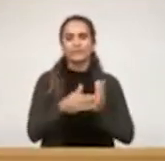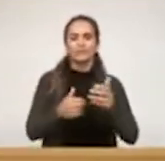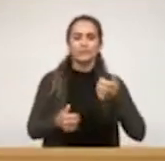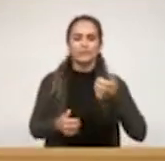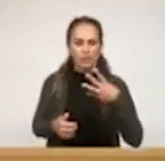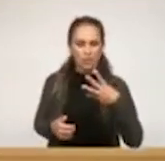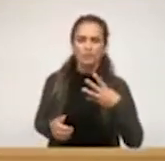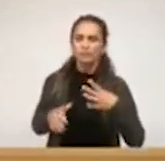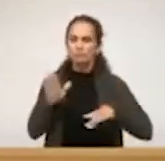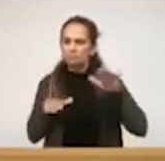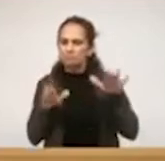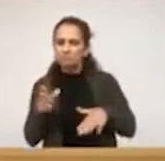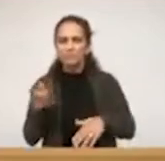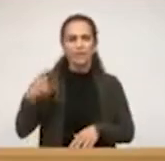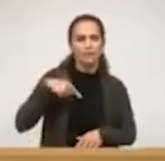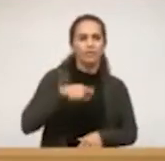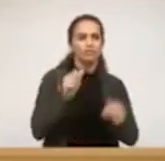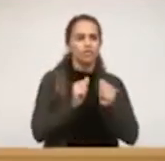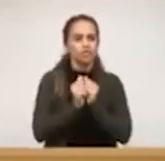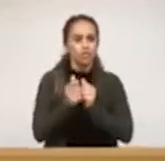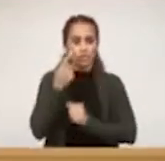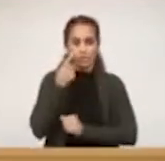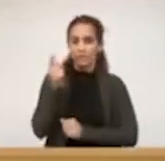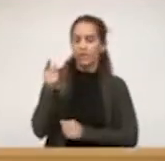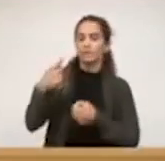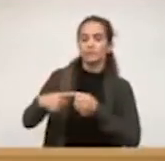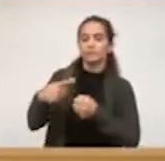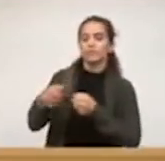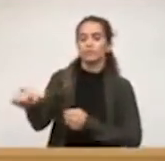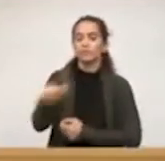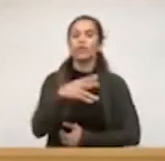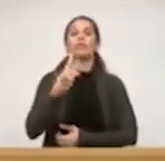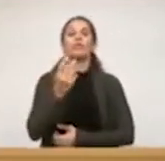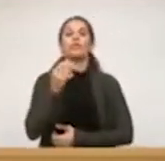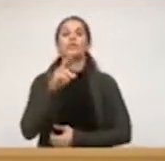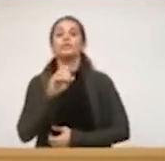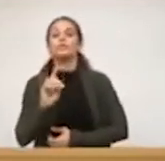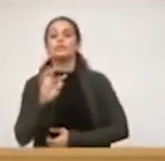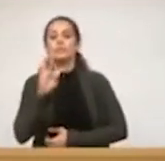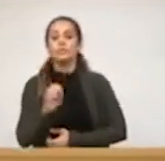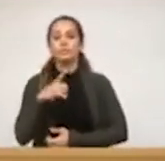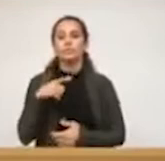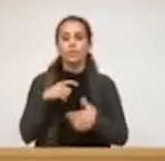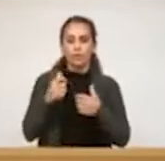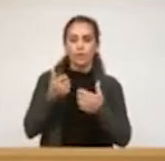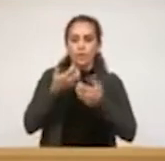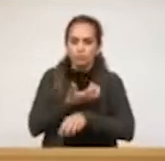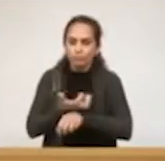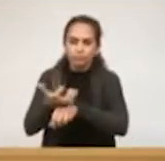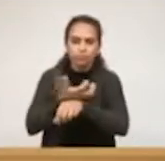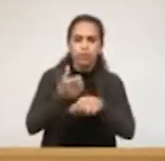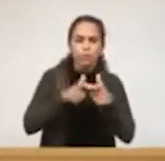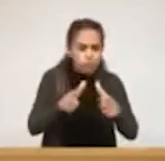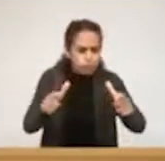14 anos vão para lavoura como eu vi lá no Município de Novo Horizonte numa grande lavoura 30